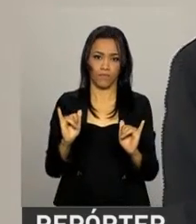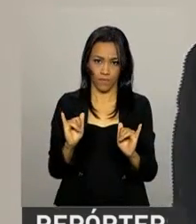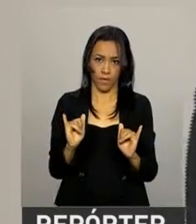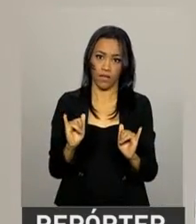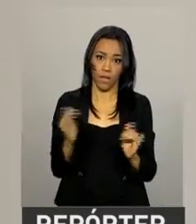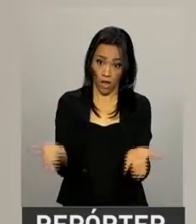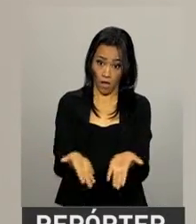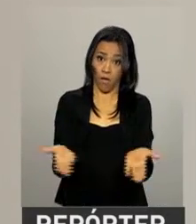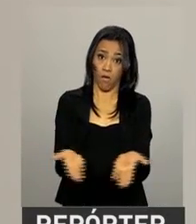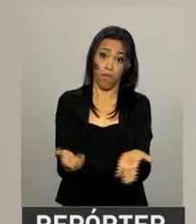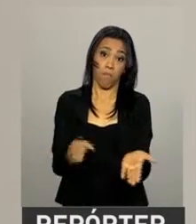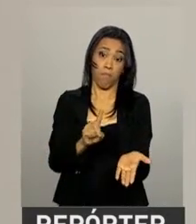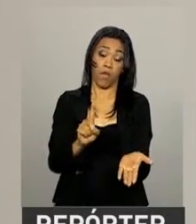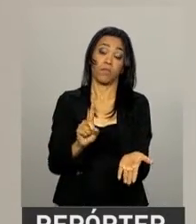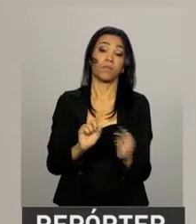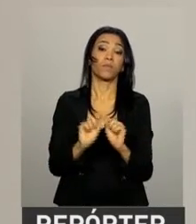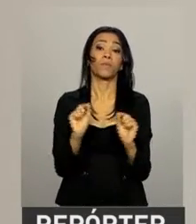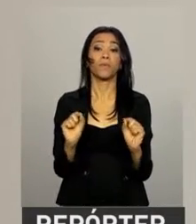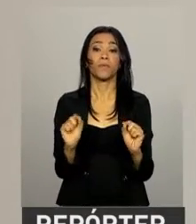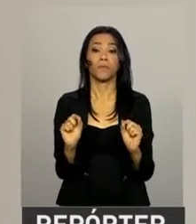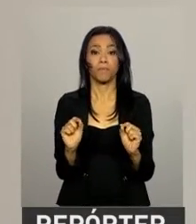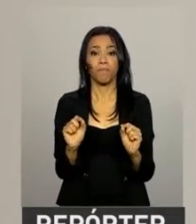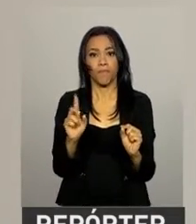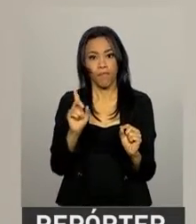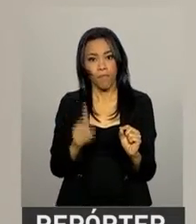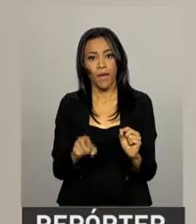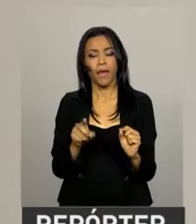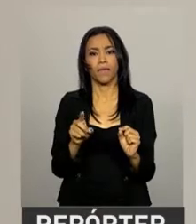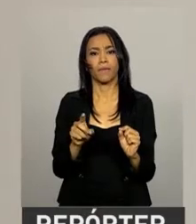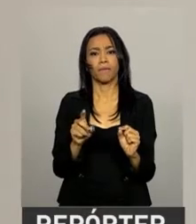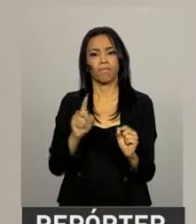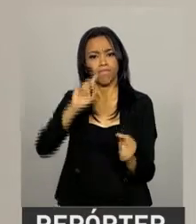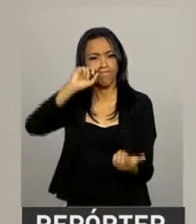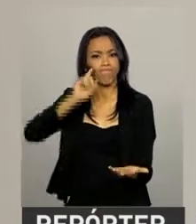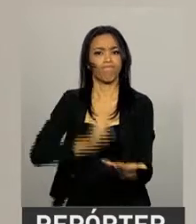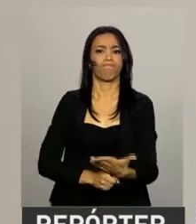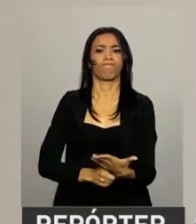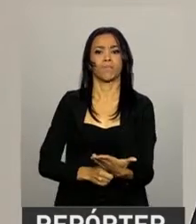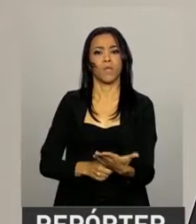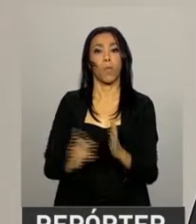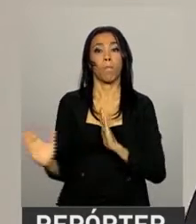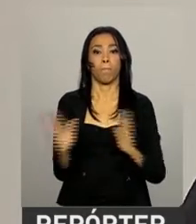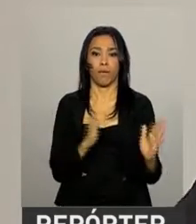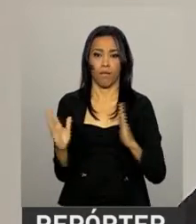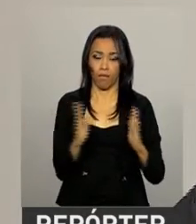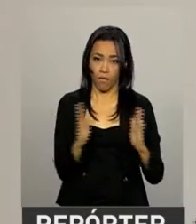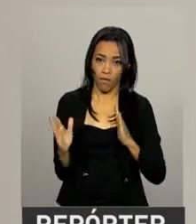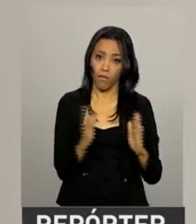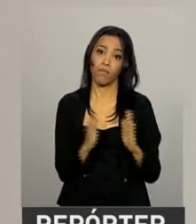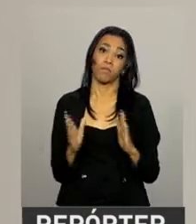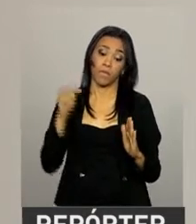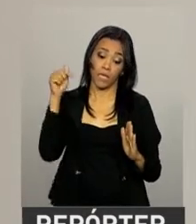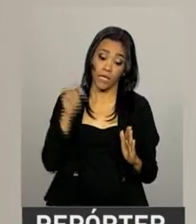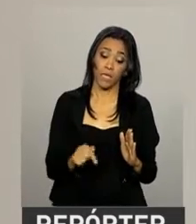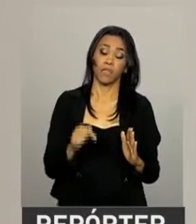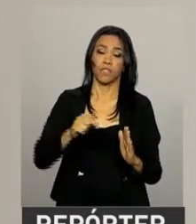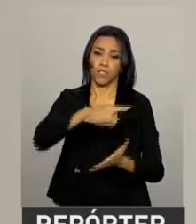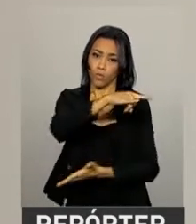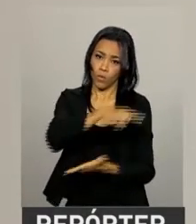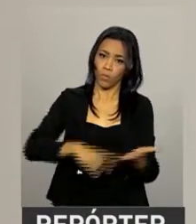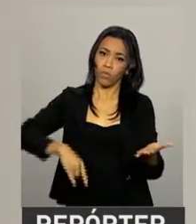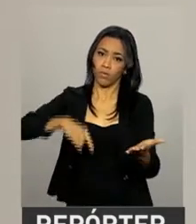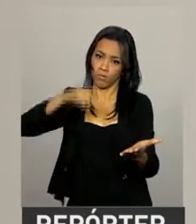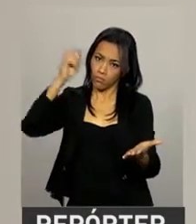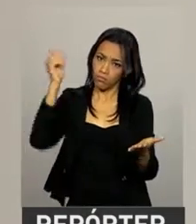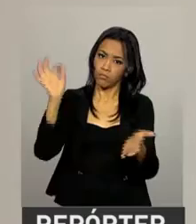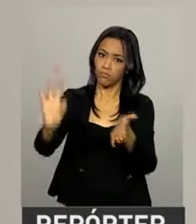genericamente a mora, mas ao contrário, para fixar um prazo para que esta matéria seja